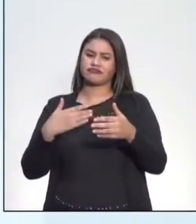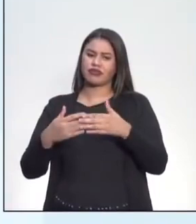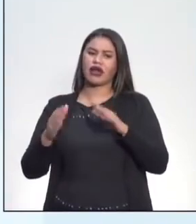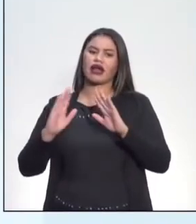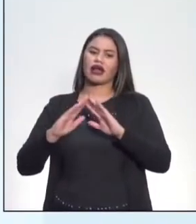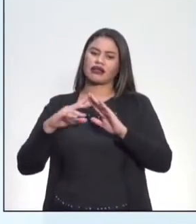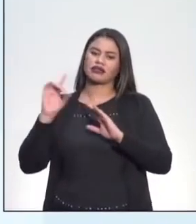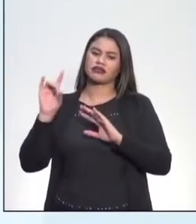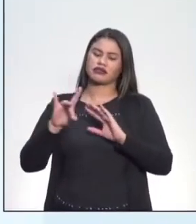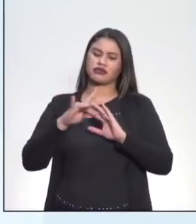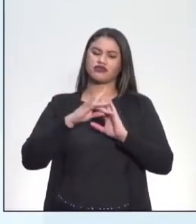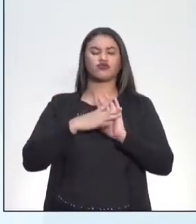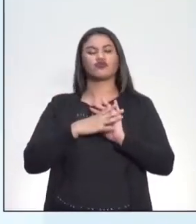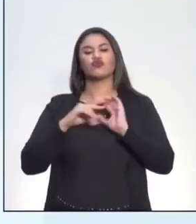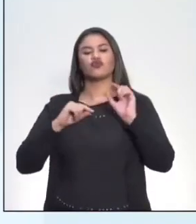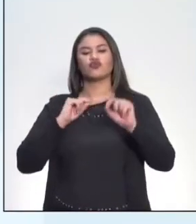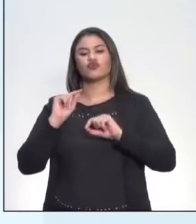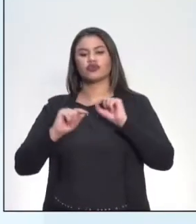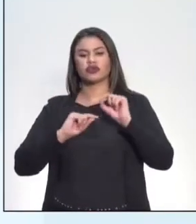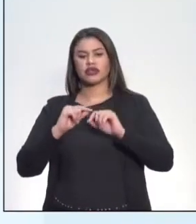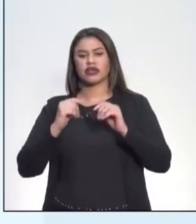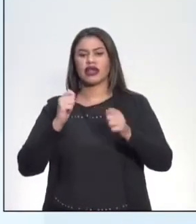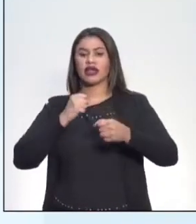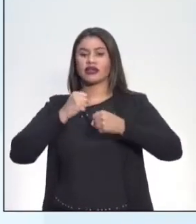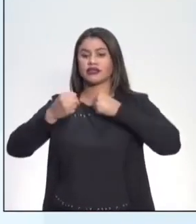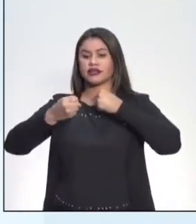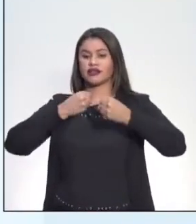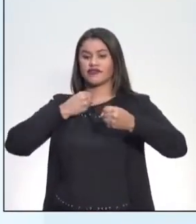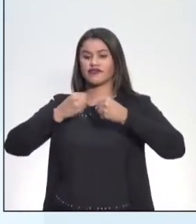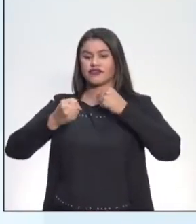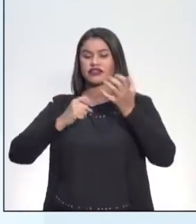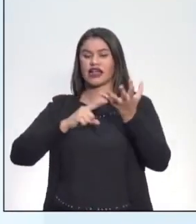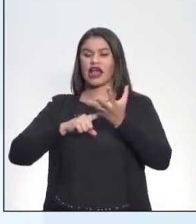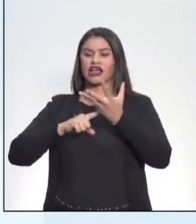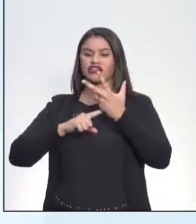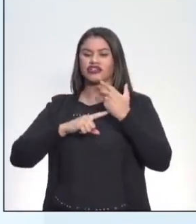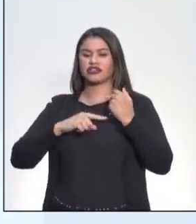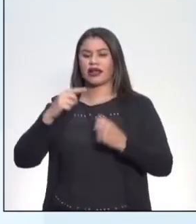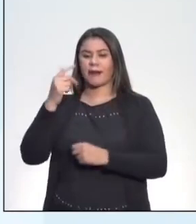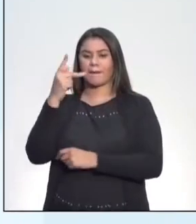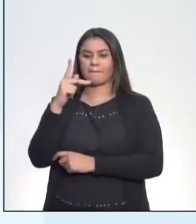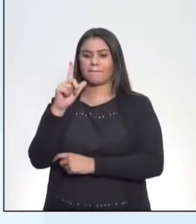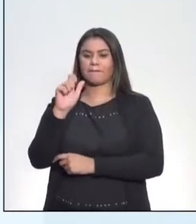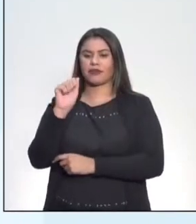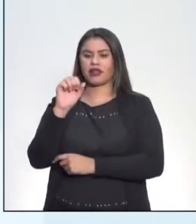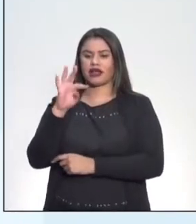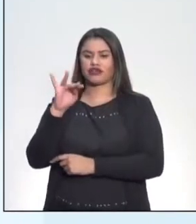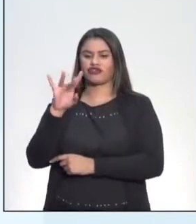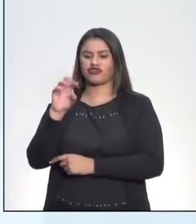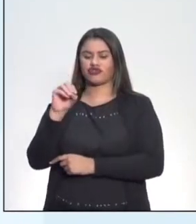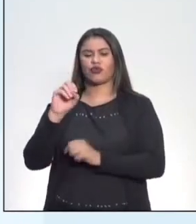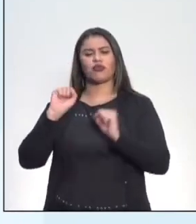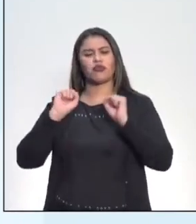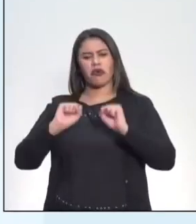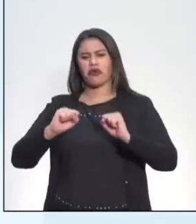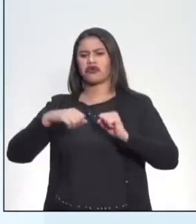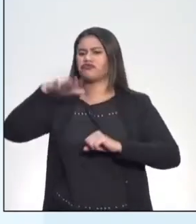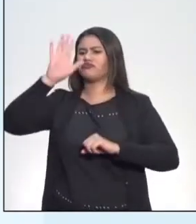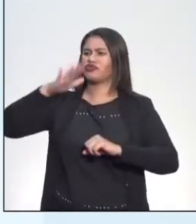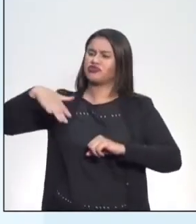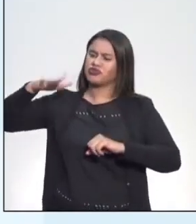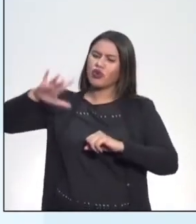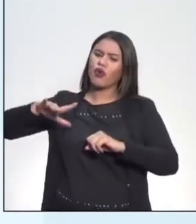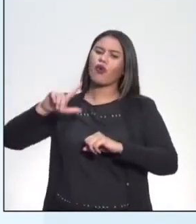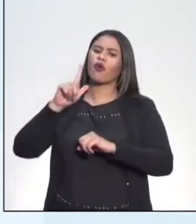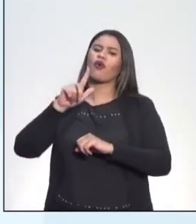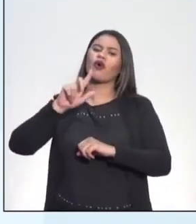de vocês, tá? Uma entrevista com um artista plástico. Tá? Pode ser um pintor, um grafiteiro, um escultor, enfim.